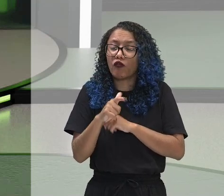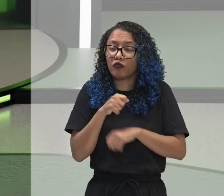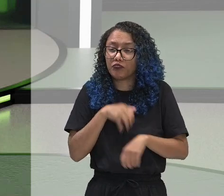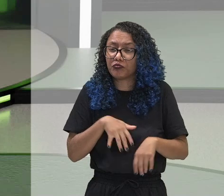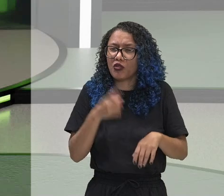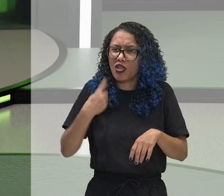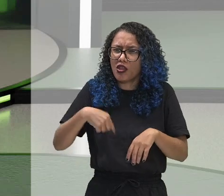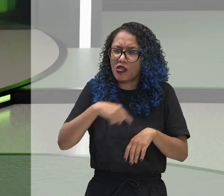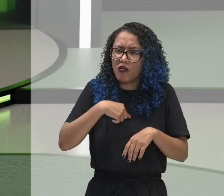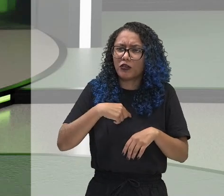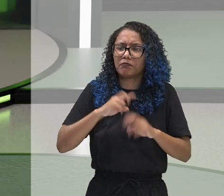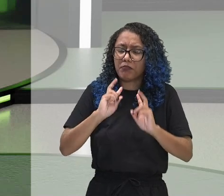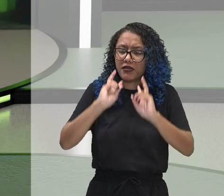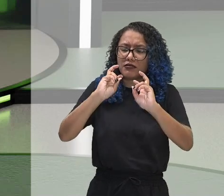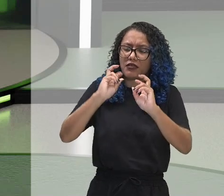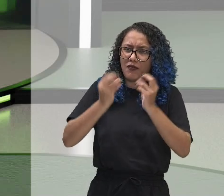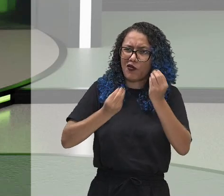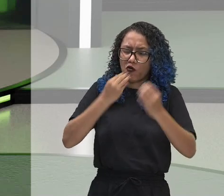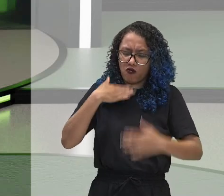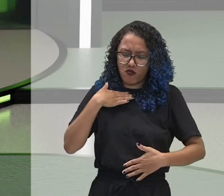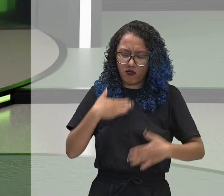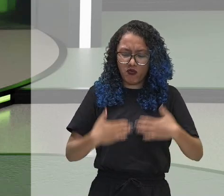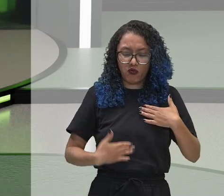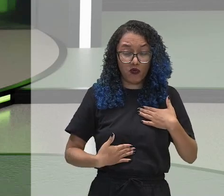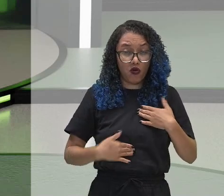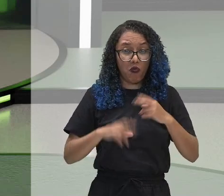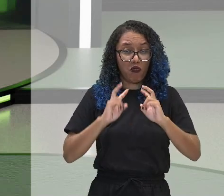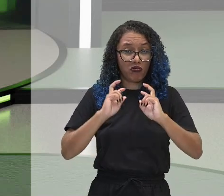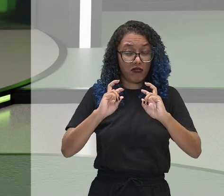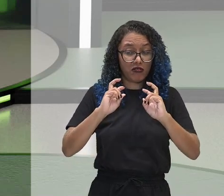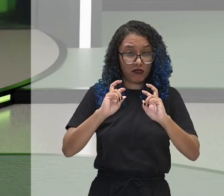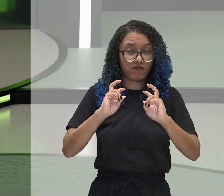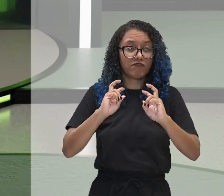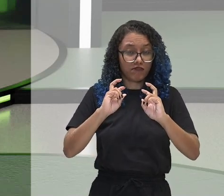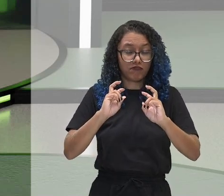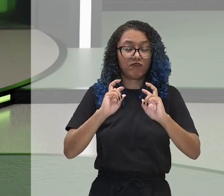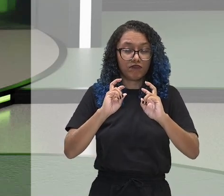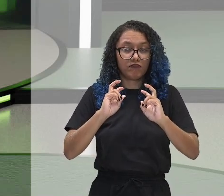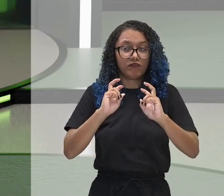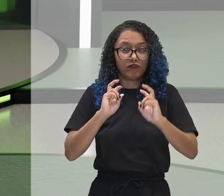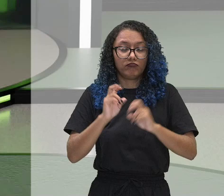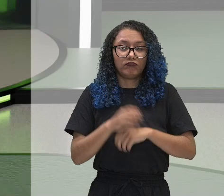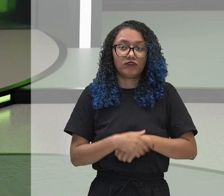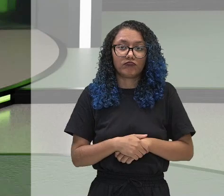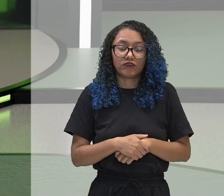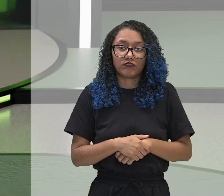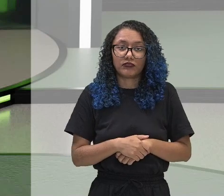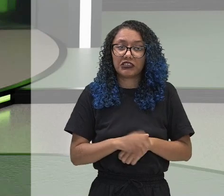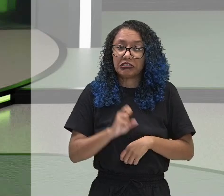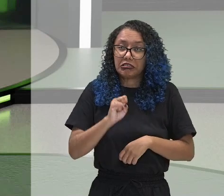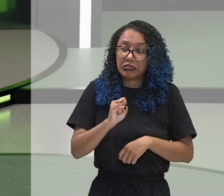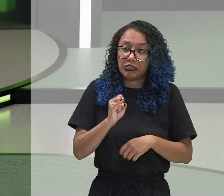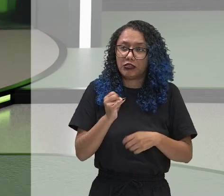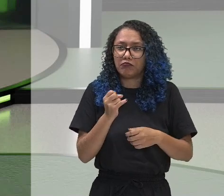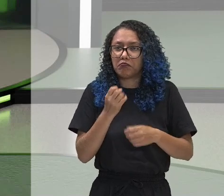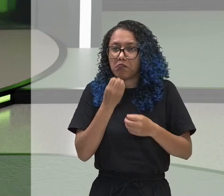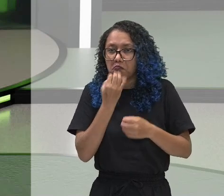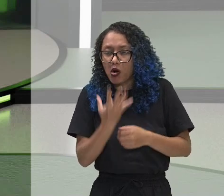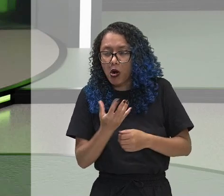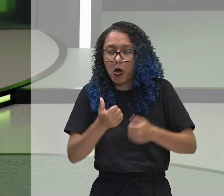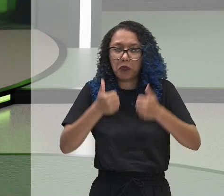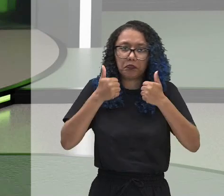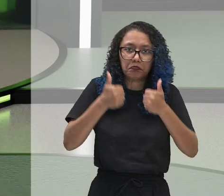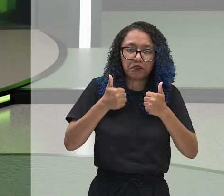faz observando como o nosso corpo está se comportando. E aí, nessa desconfiança, a